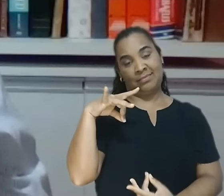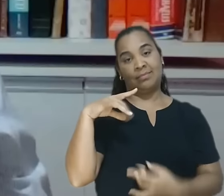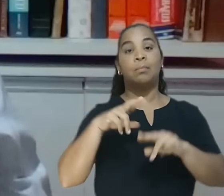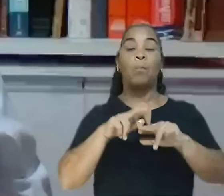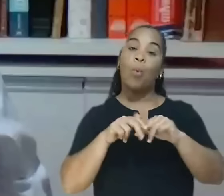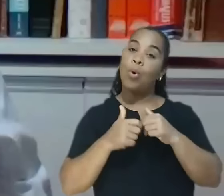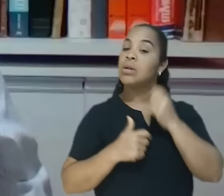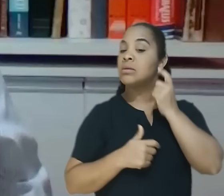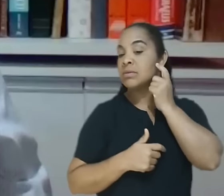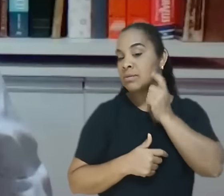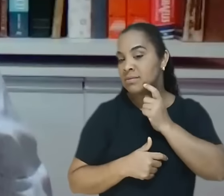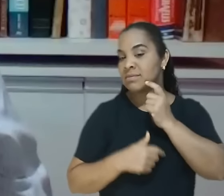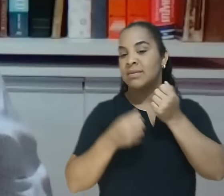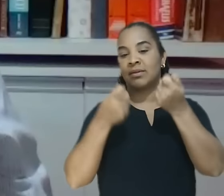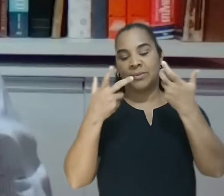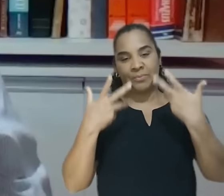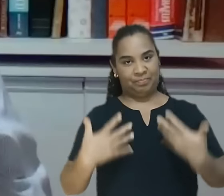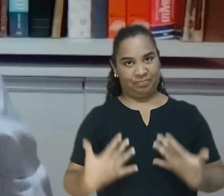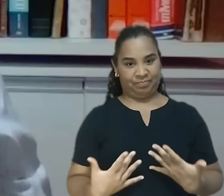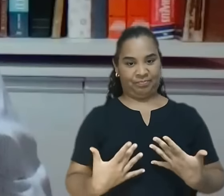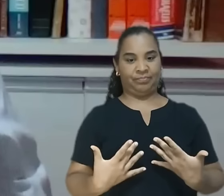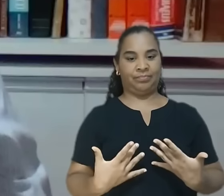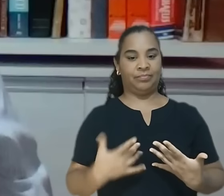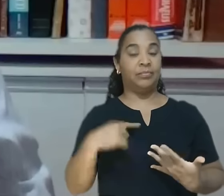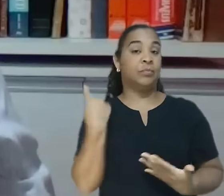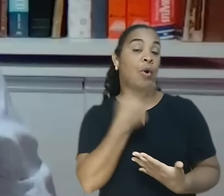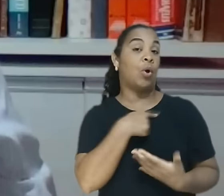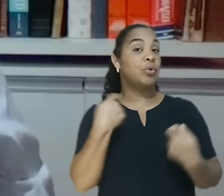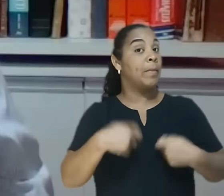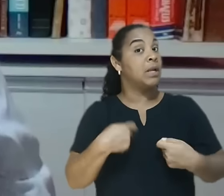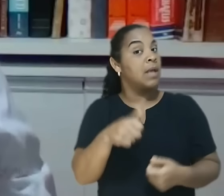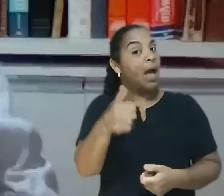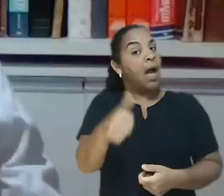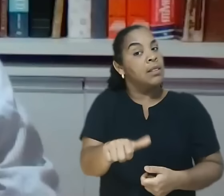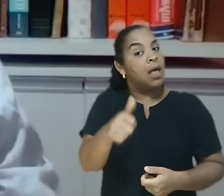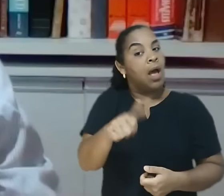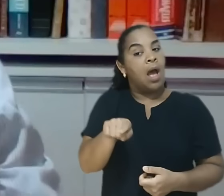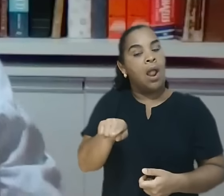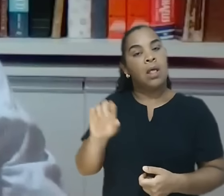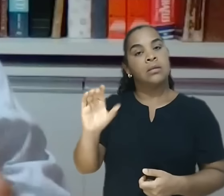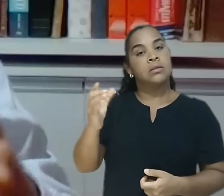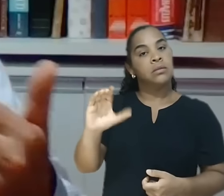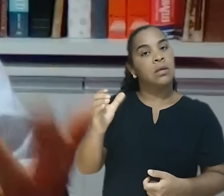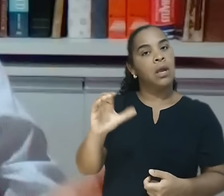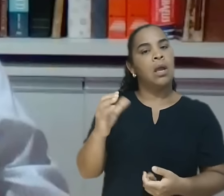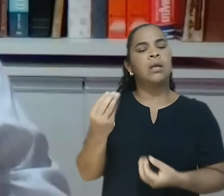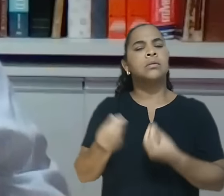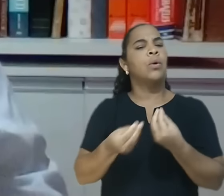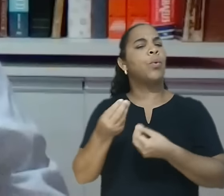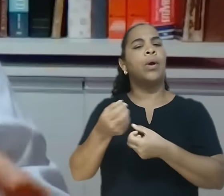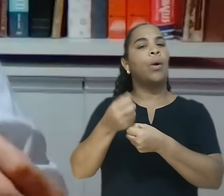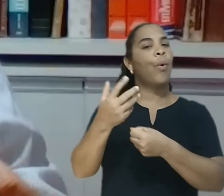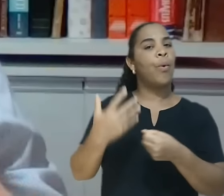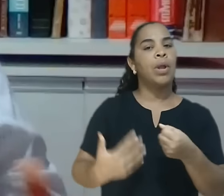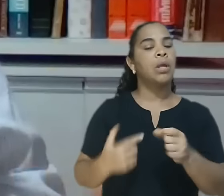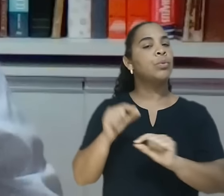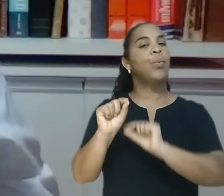Kardec Os natimortos Então é preciso Que a gente analise A ciência No seu conteúdo Na sua riqueza De